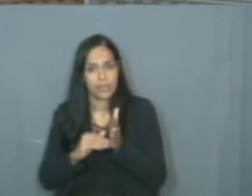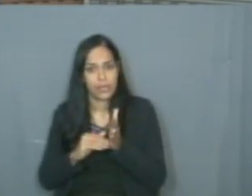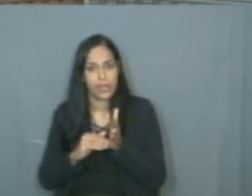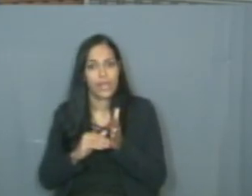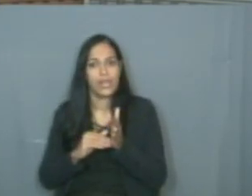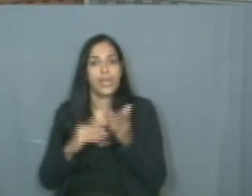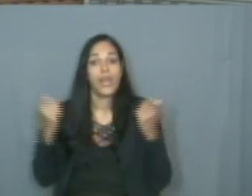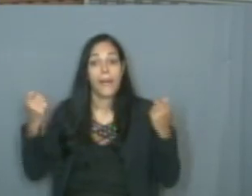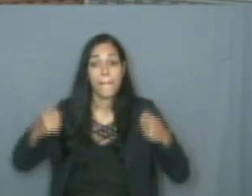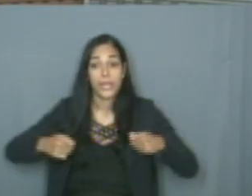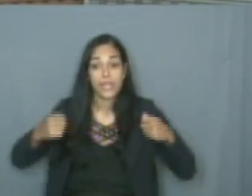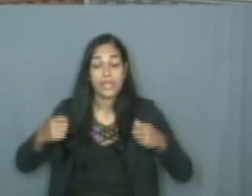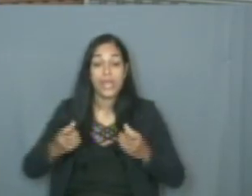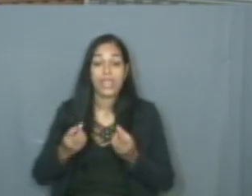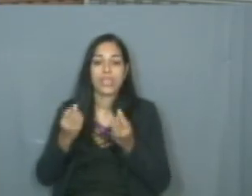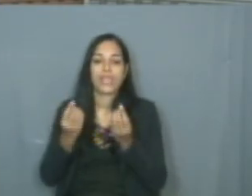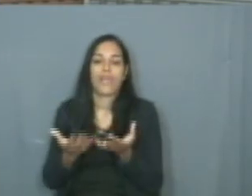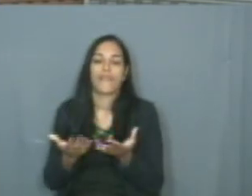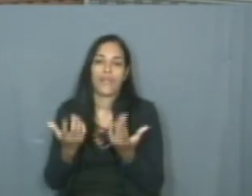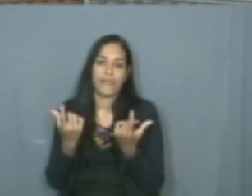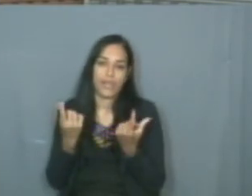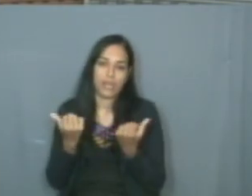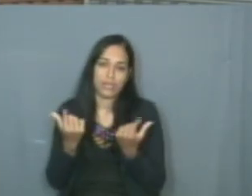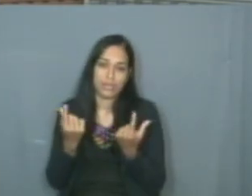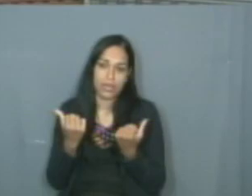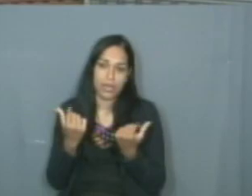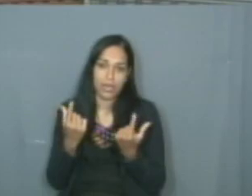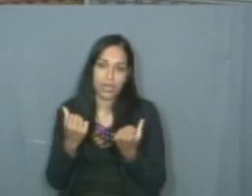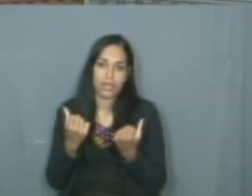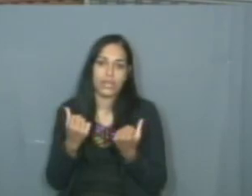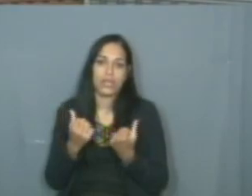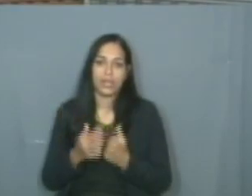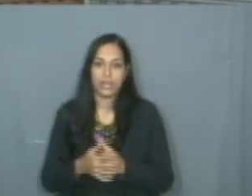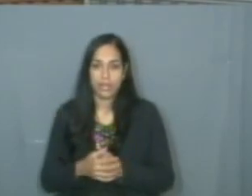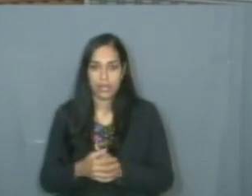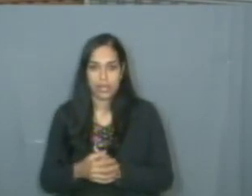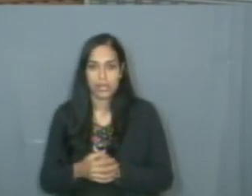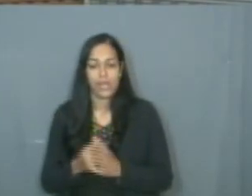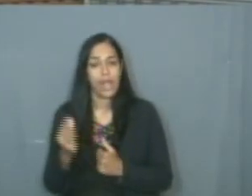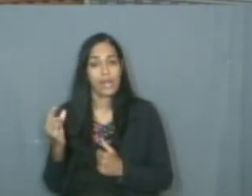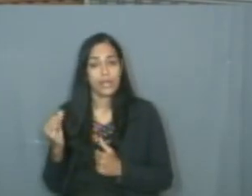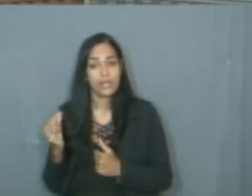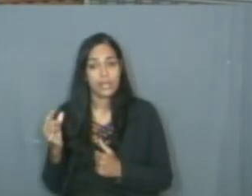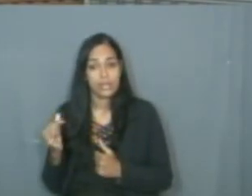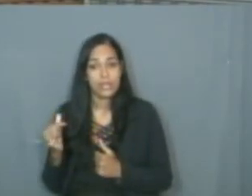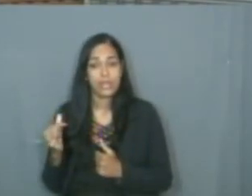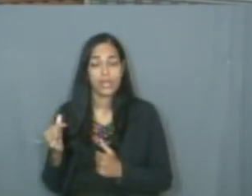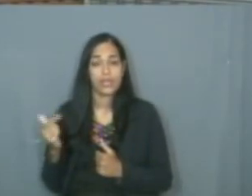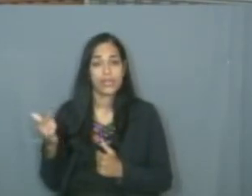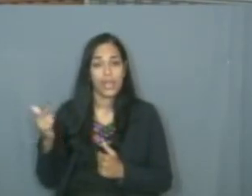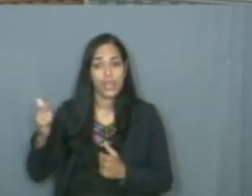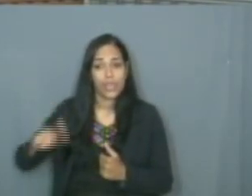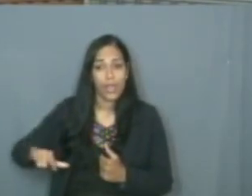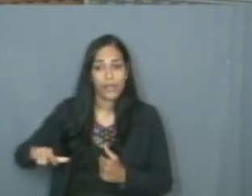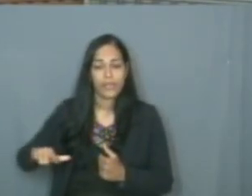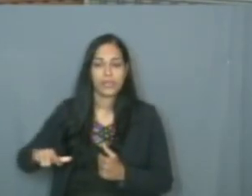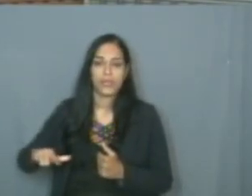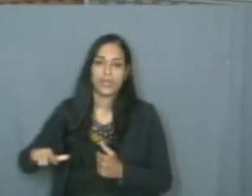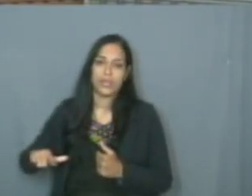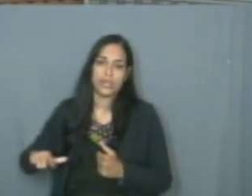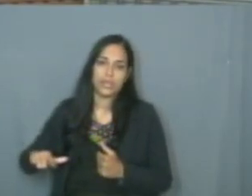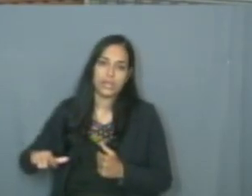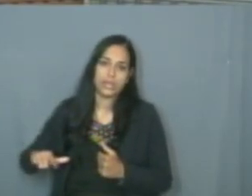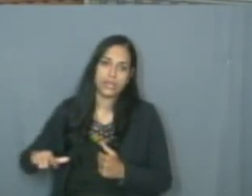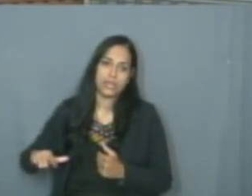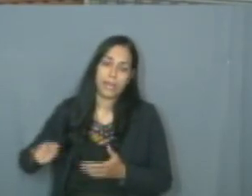punidos, precisam devolver para os cofres e esse dinheiro ser novamente retornado para